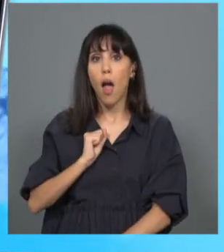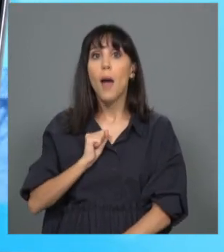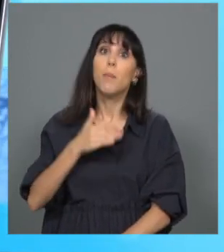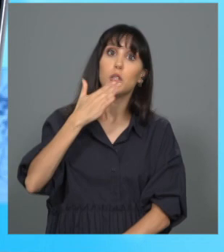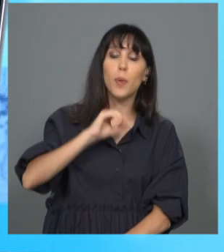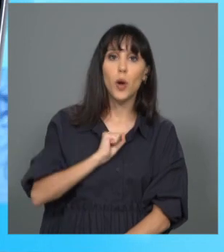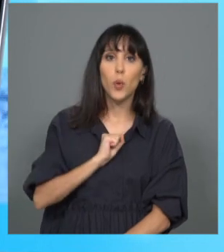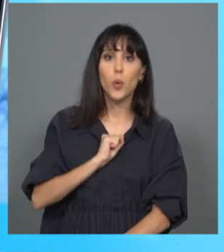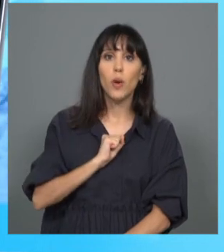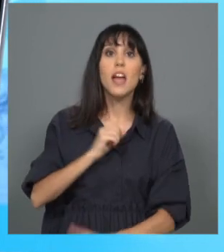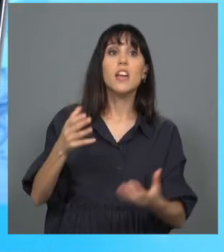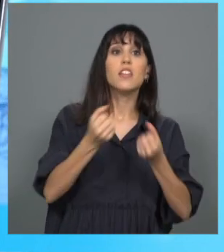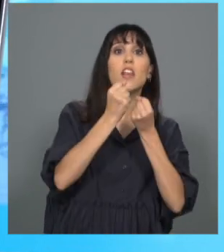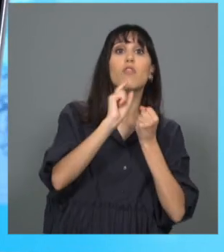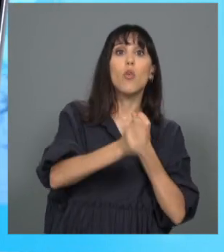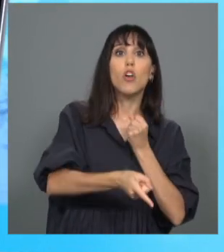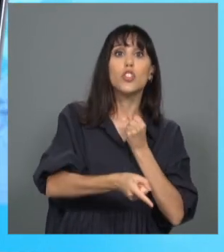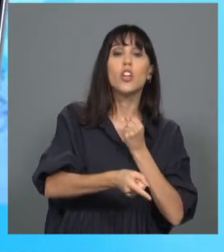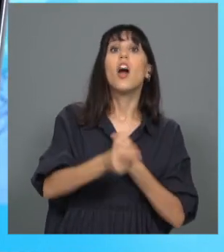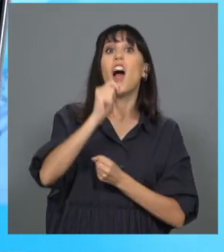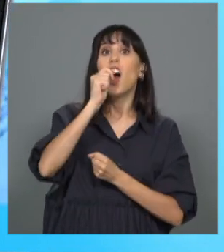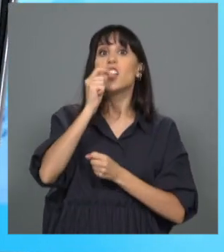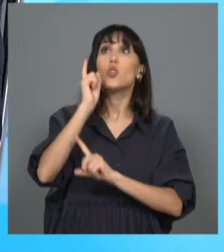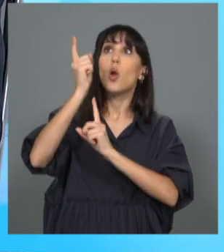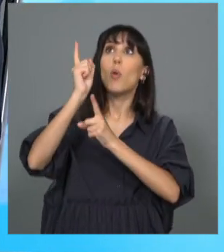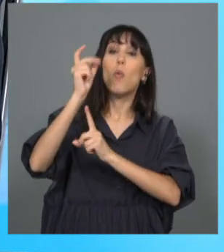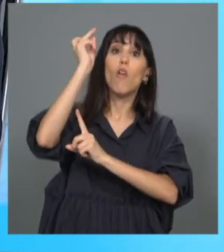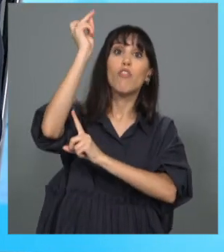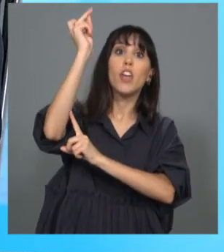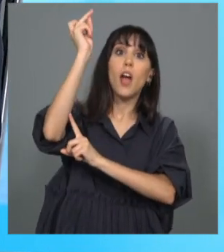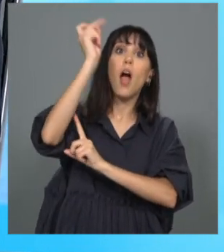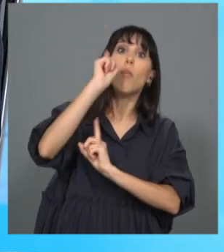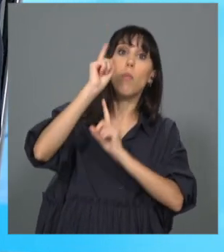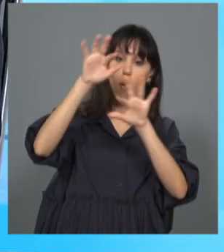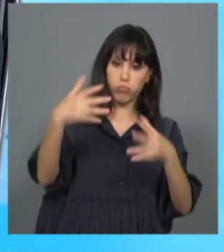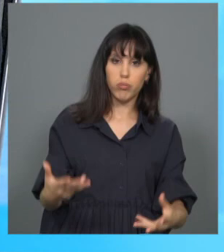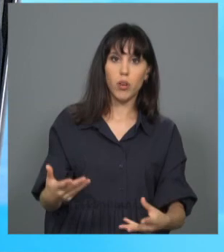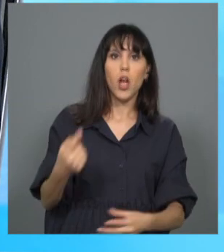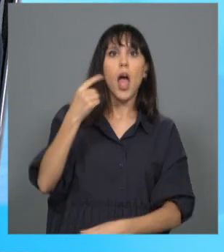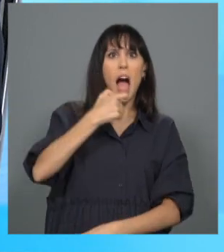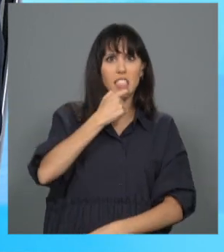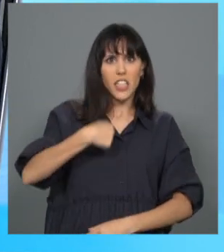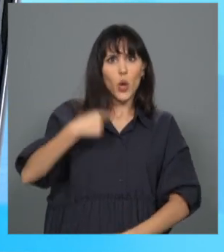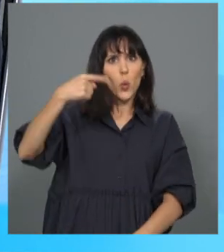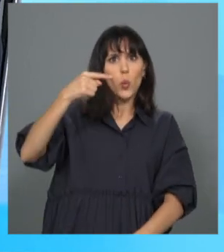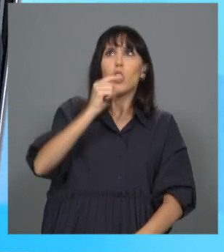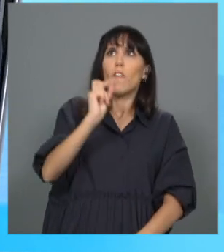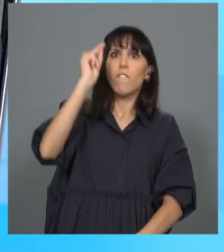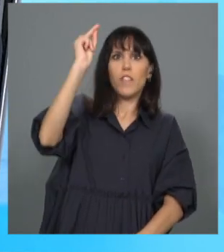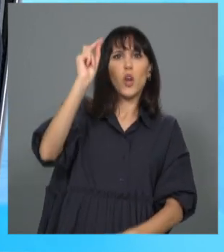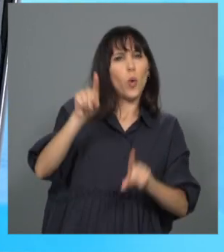ficam na oliveira depois de varejada. Será que eu serei uma dessas